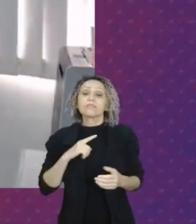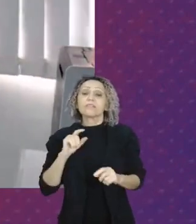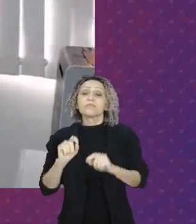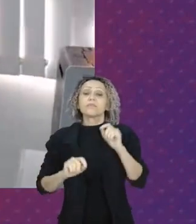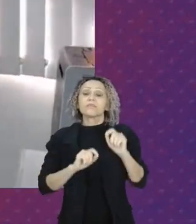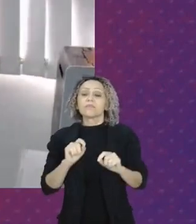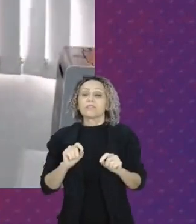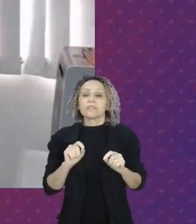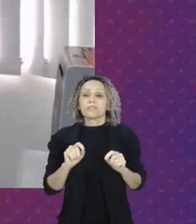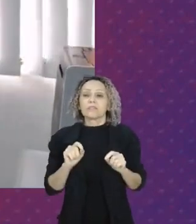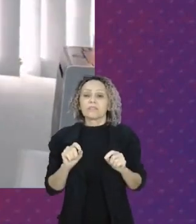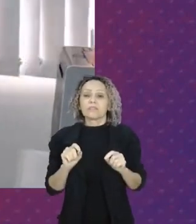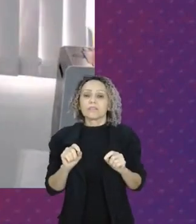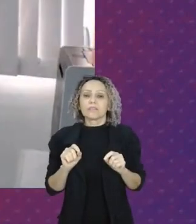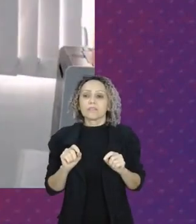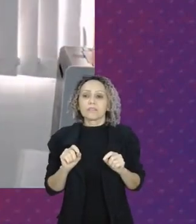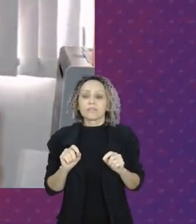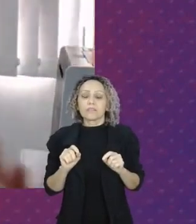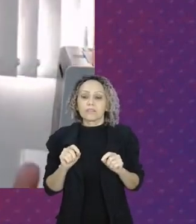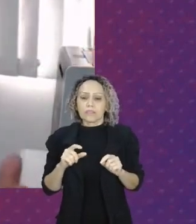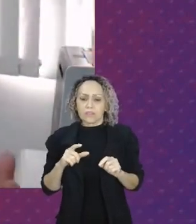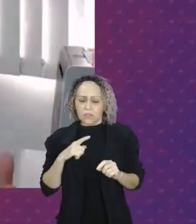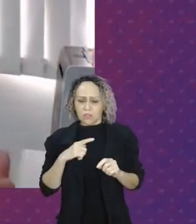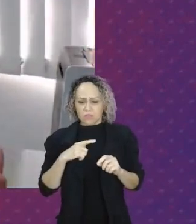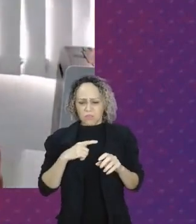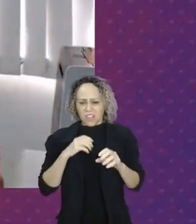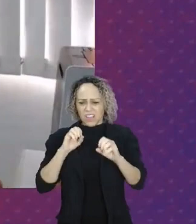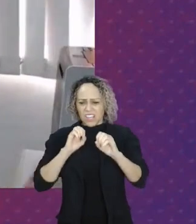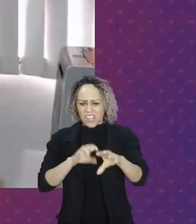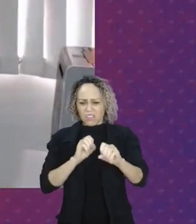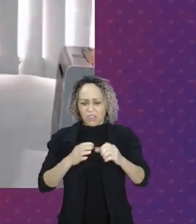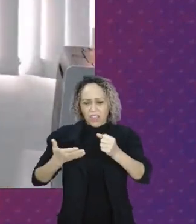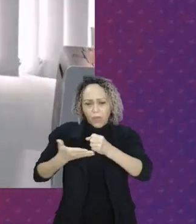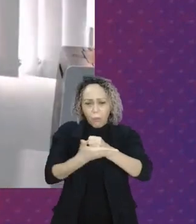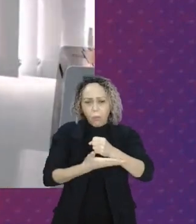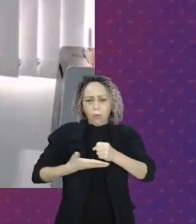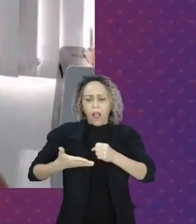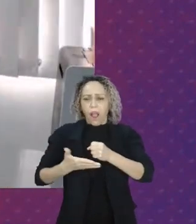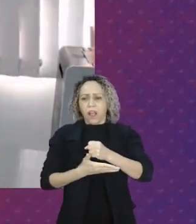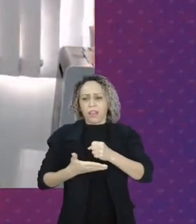é de uma educação básica